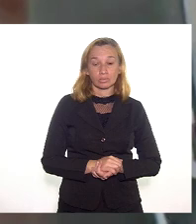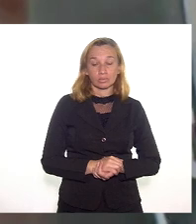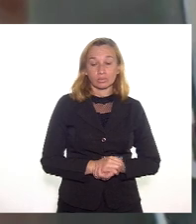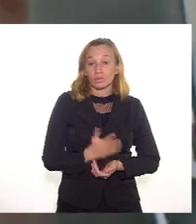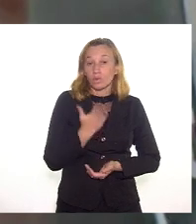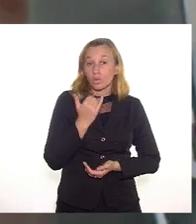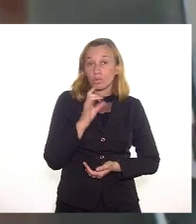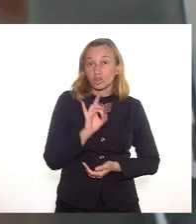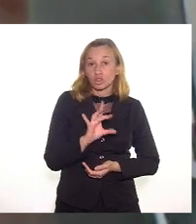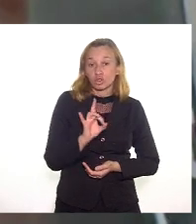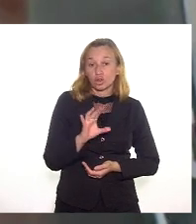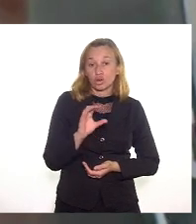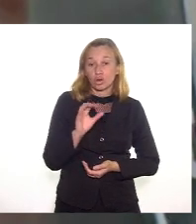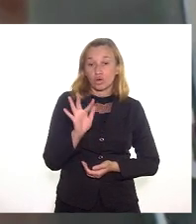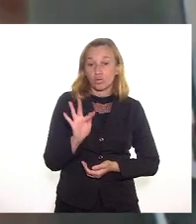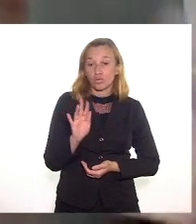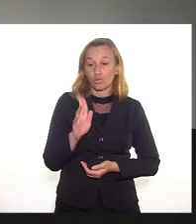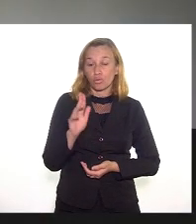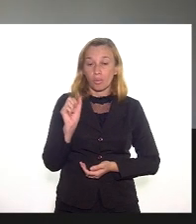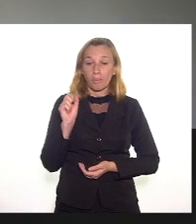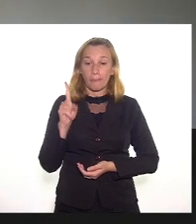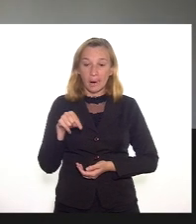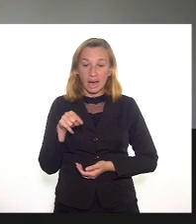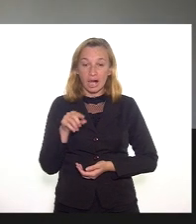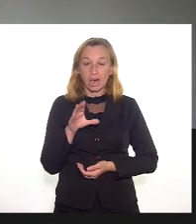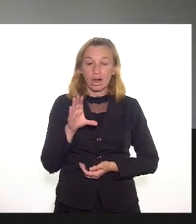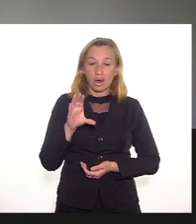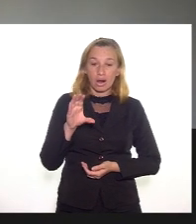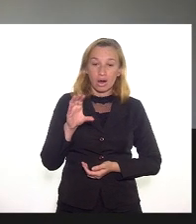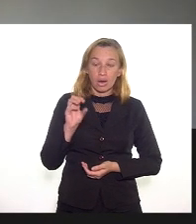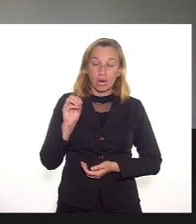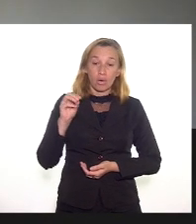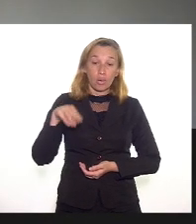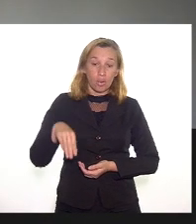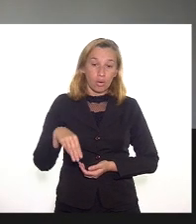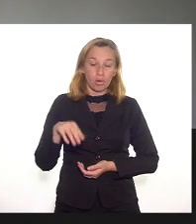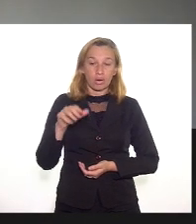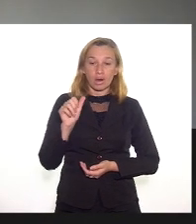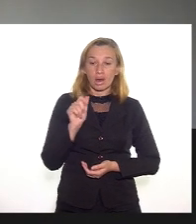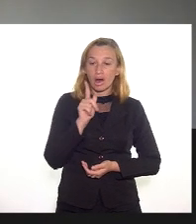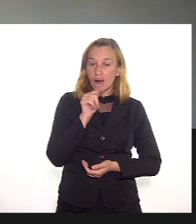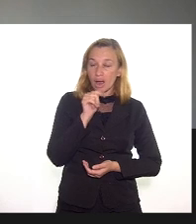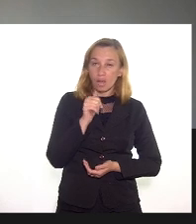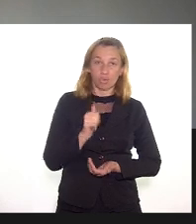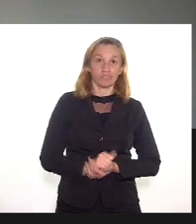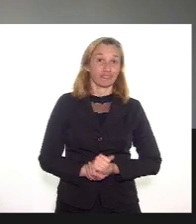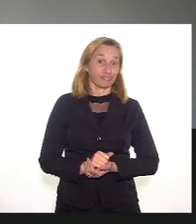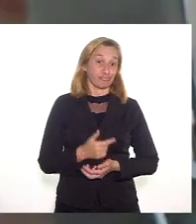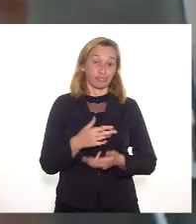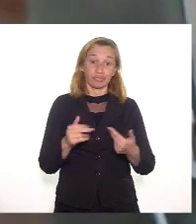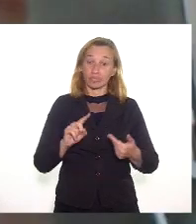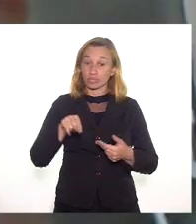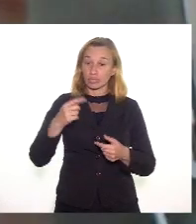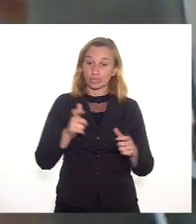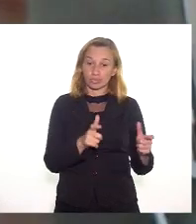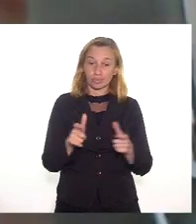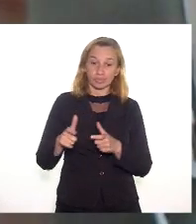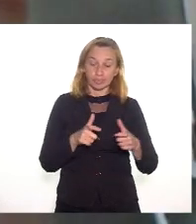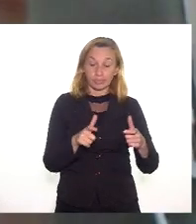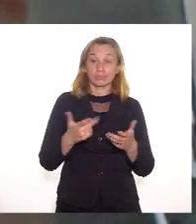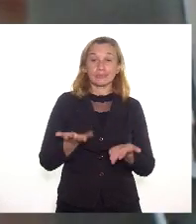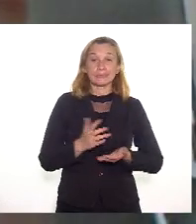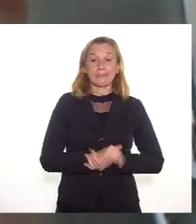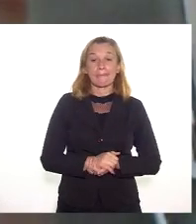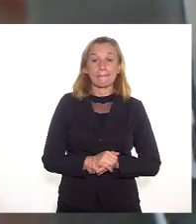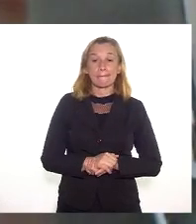água na favela do Aço. Da mesma forma, e tantas outras, não vou citar, para não criar constrangimento em ninguém.